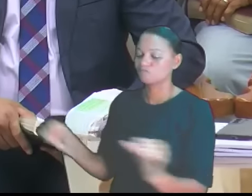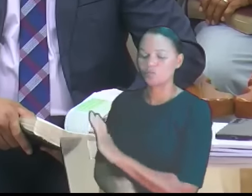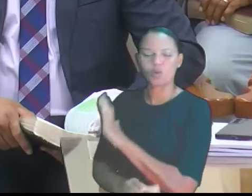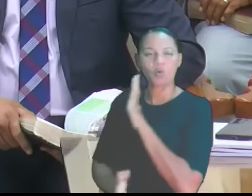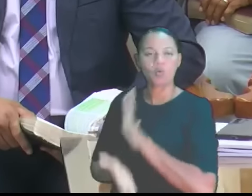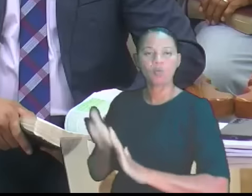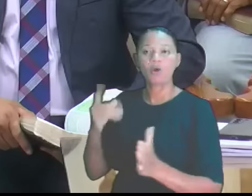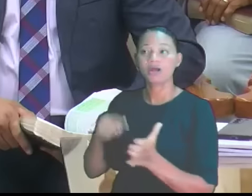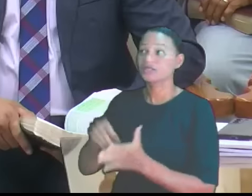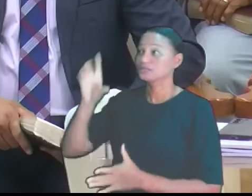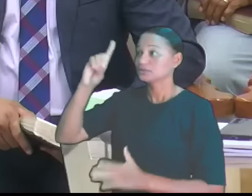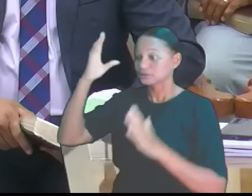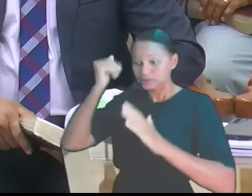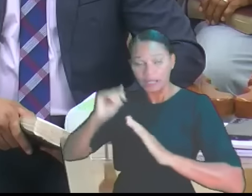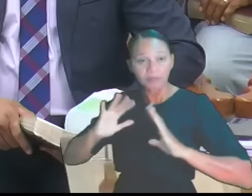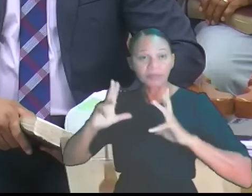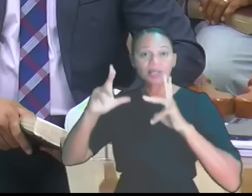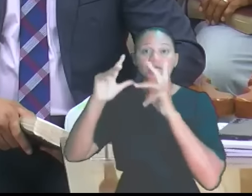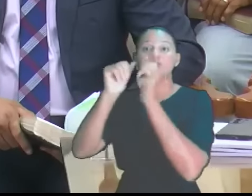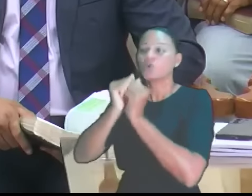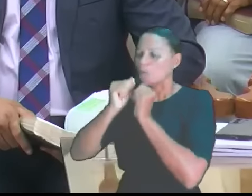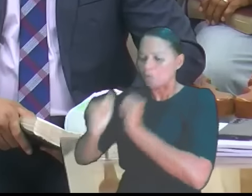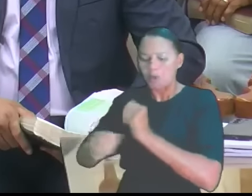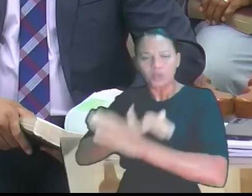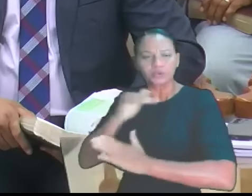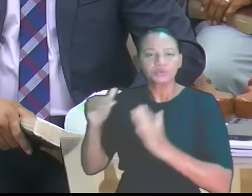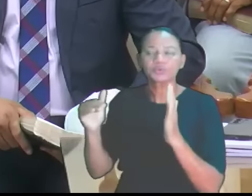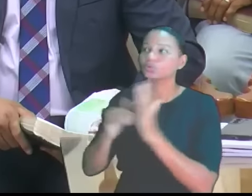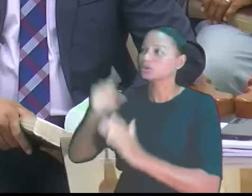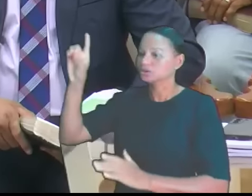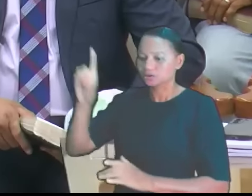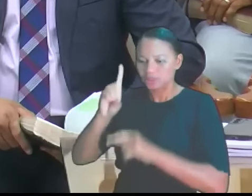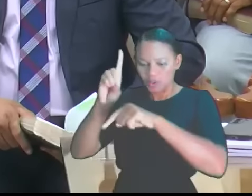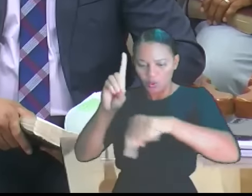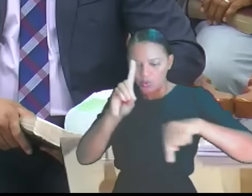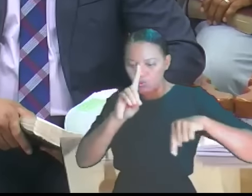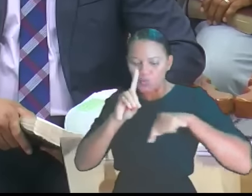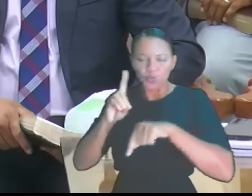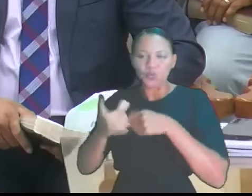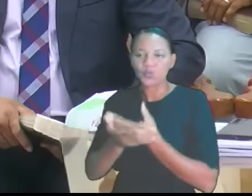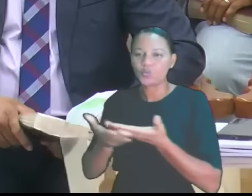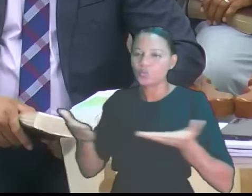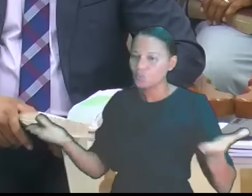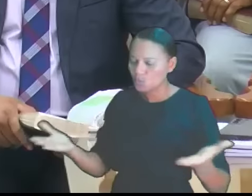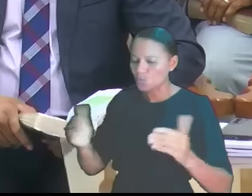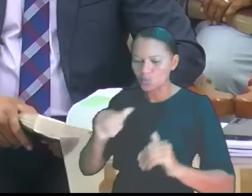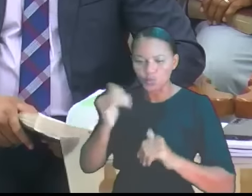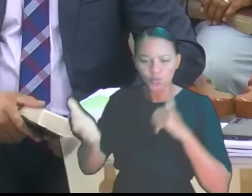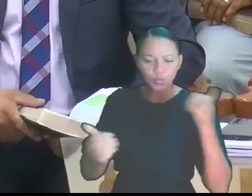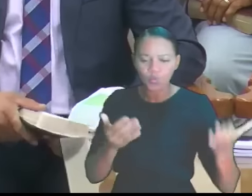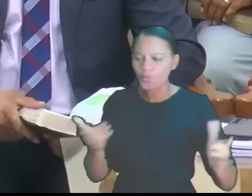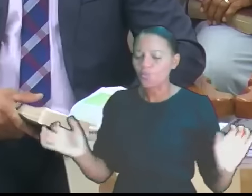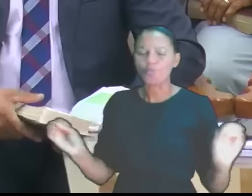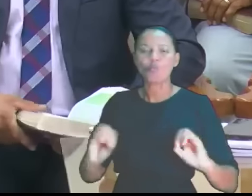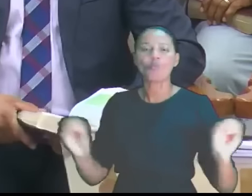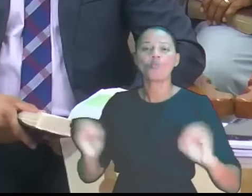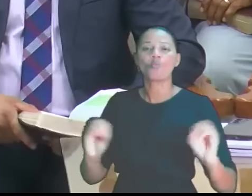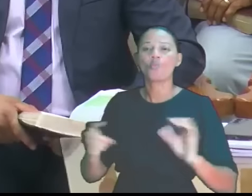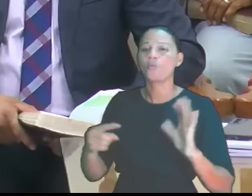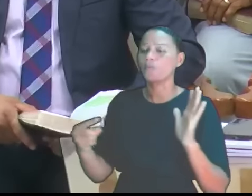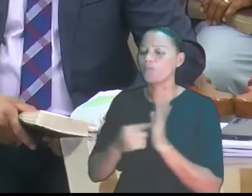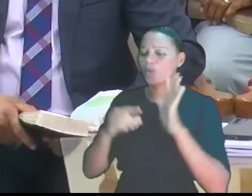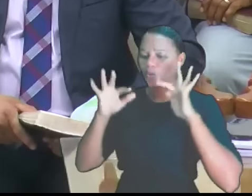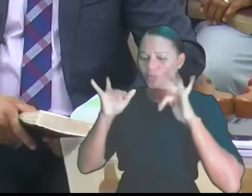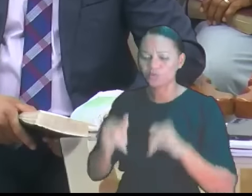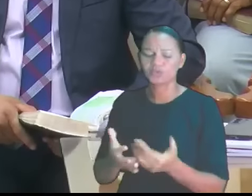Ele é onisciente, ele é onipotente, ele é onipresente. Ele disse: eu sou o Senhor e fora de mim não há outro, e ponto final. Ele é